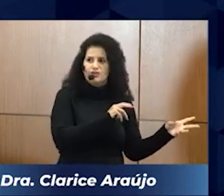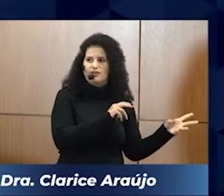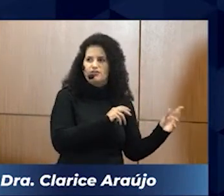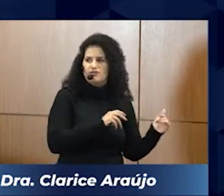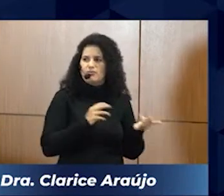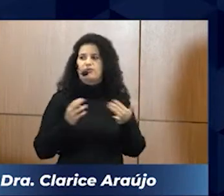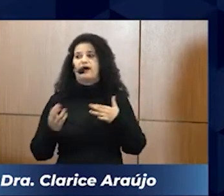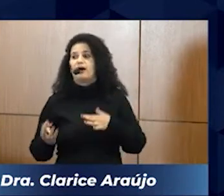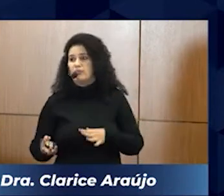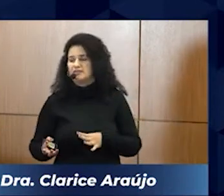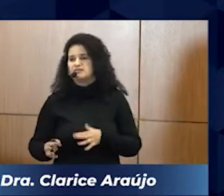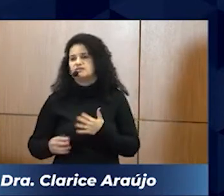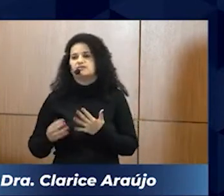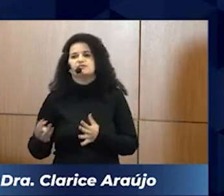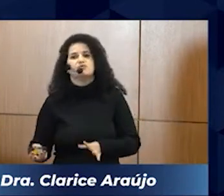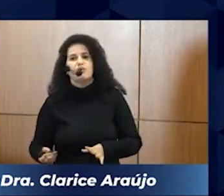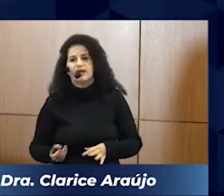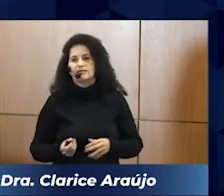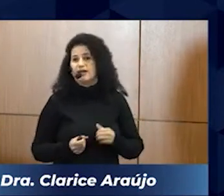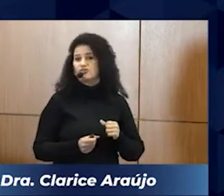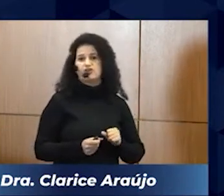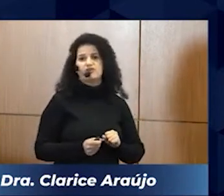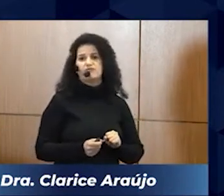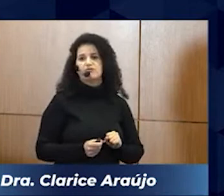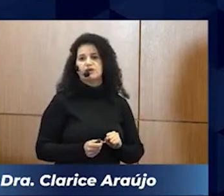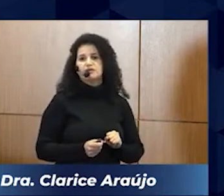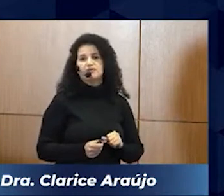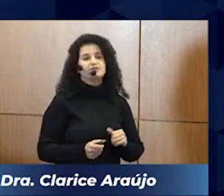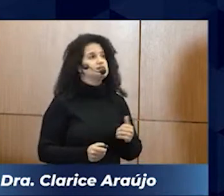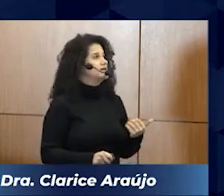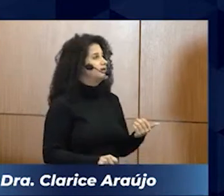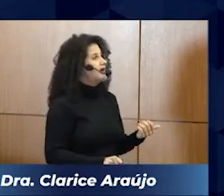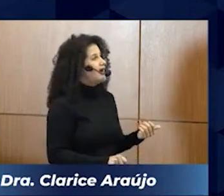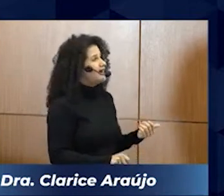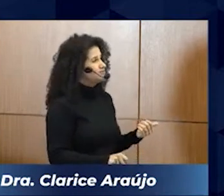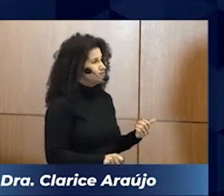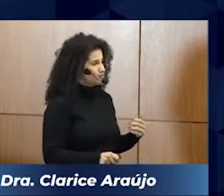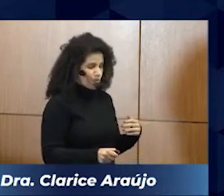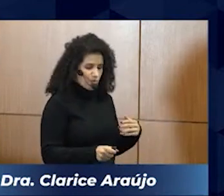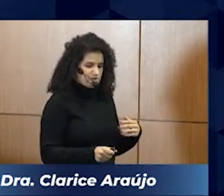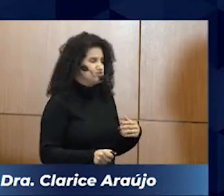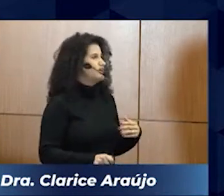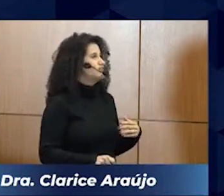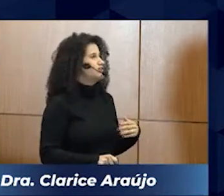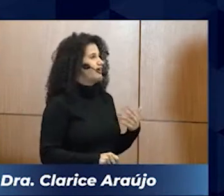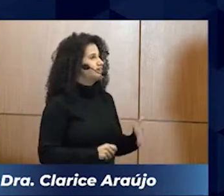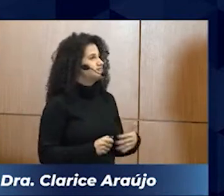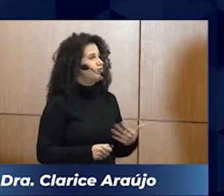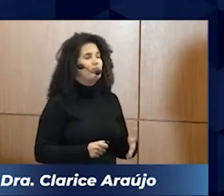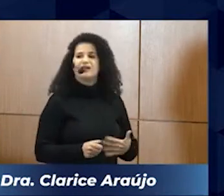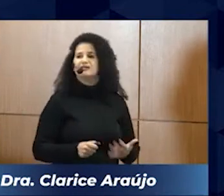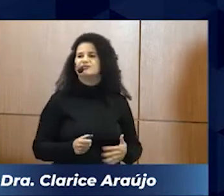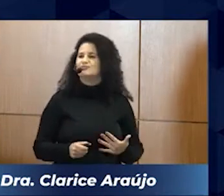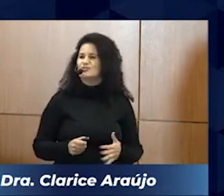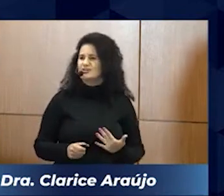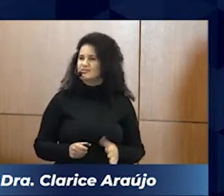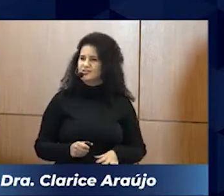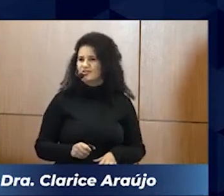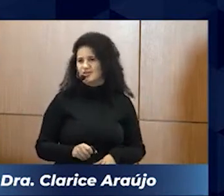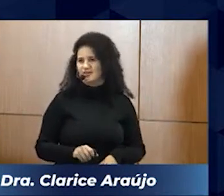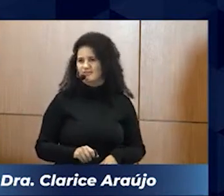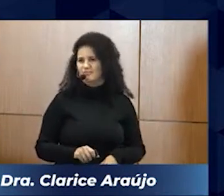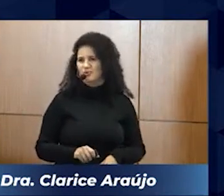do quantitativo é para metassíntese do qualitativo. Então, assim, as desculpas, gente, elas vão parando